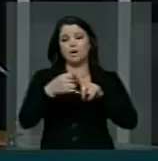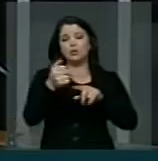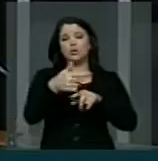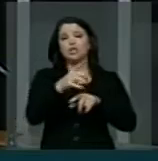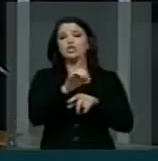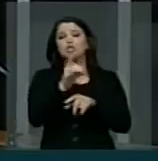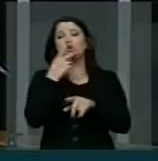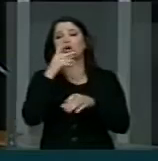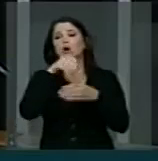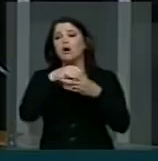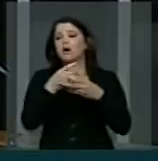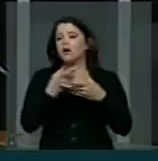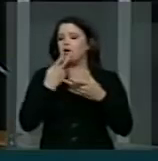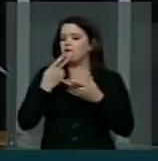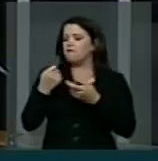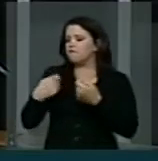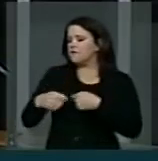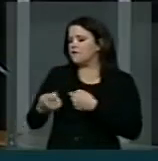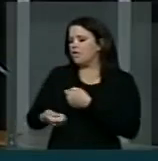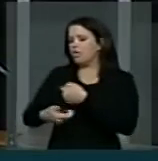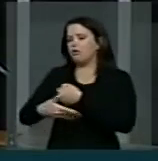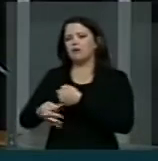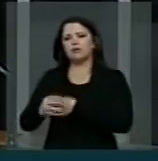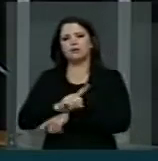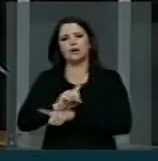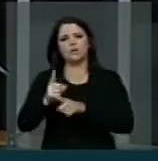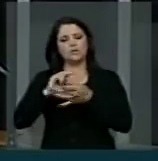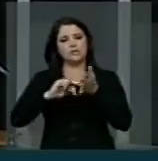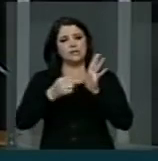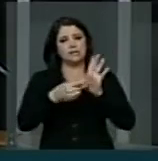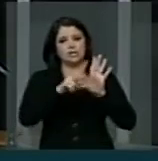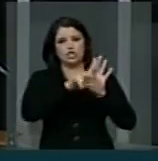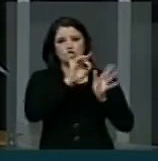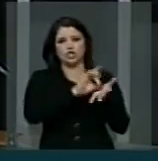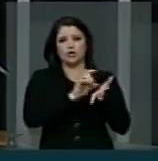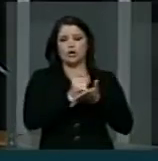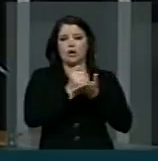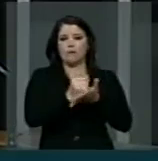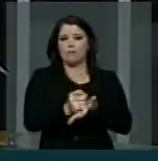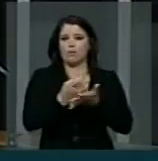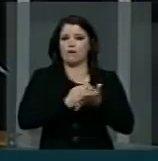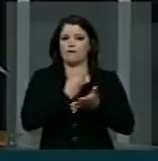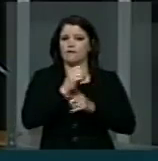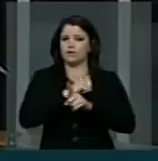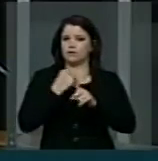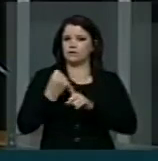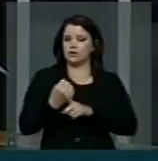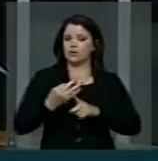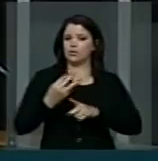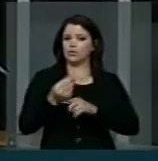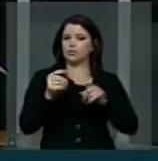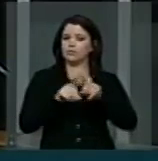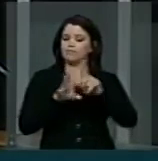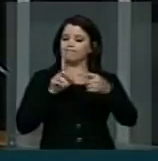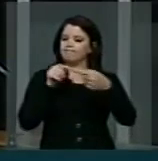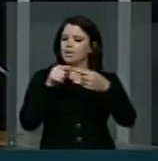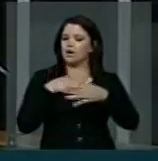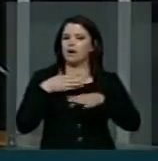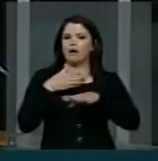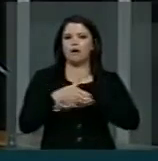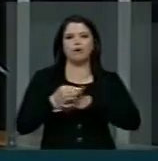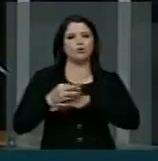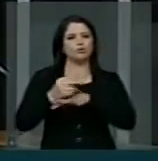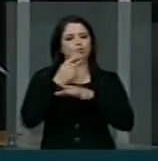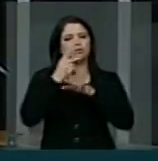simples meio de subsistência. Ela representa o suporte da vida social e está diretamente ligada